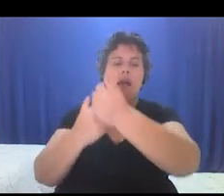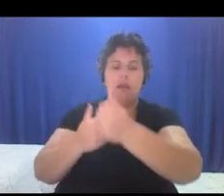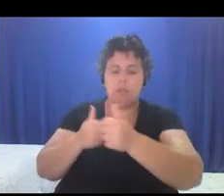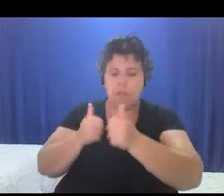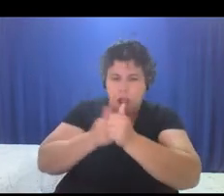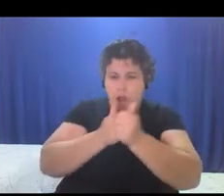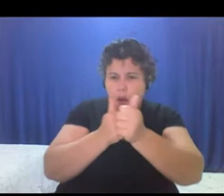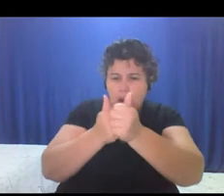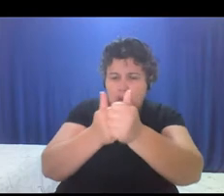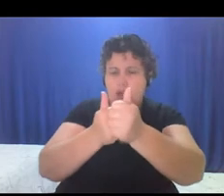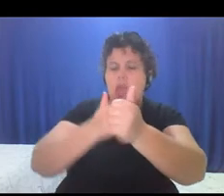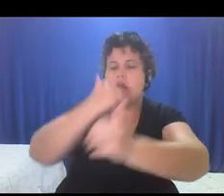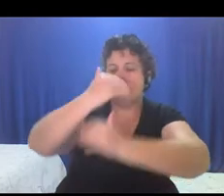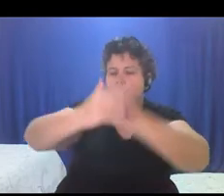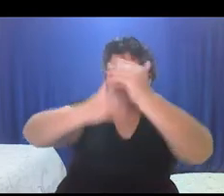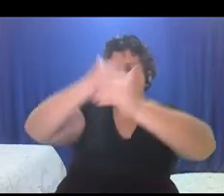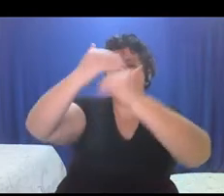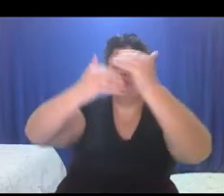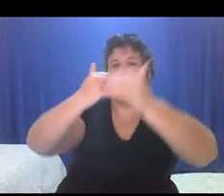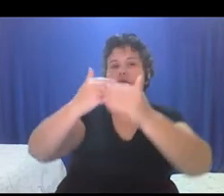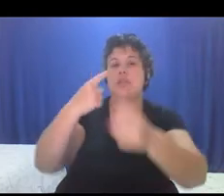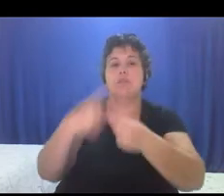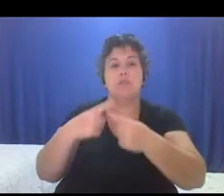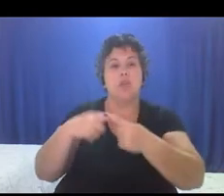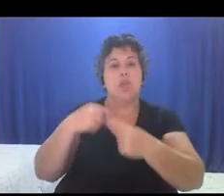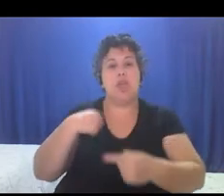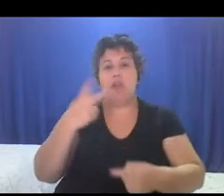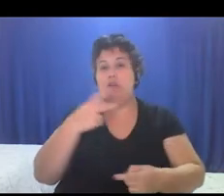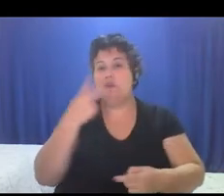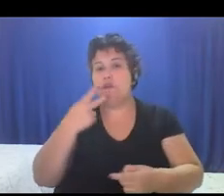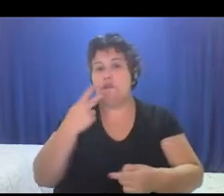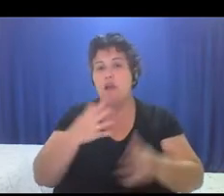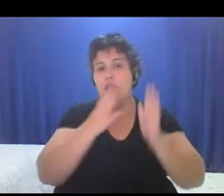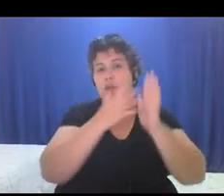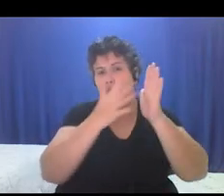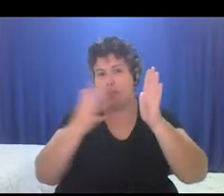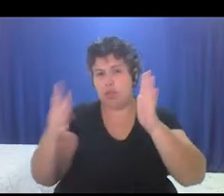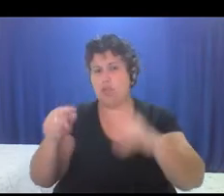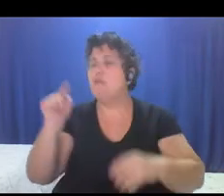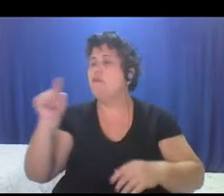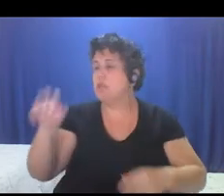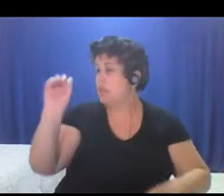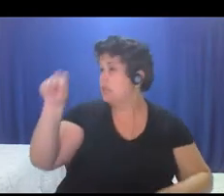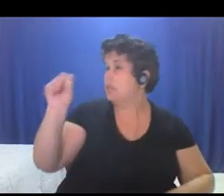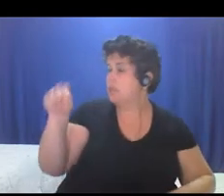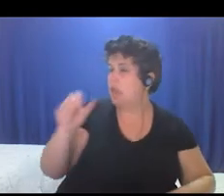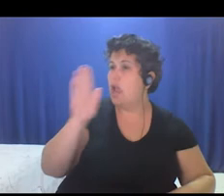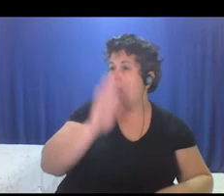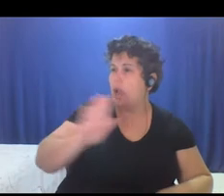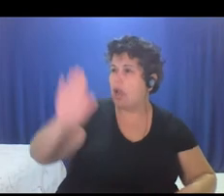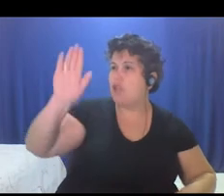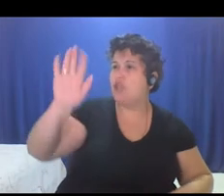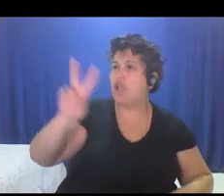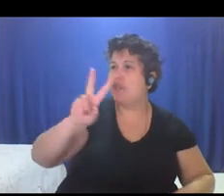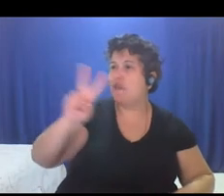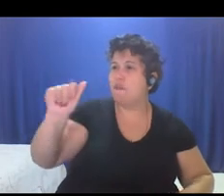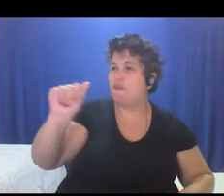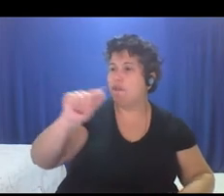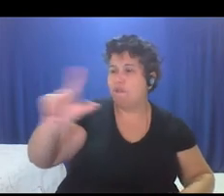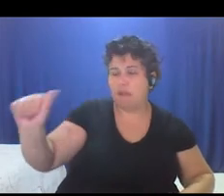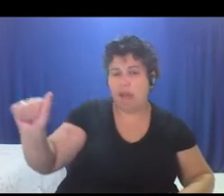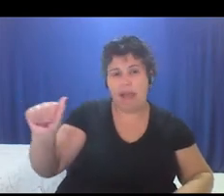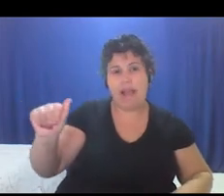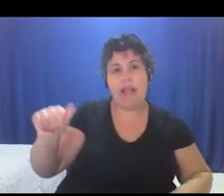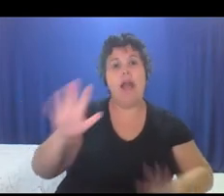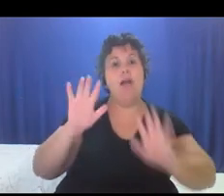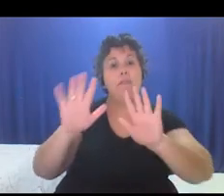Porque eu costumo dizer durante os meus processos que você, sim, está se candidatando para uma vaga, mas você tem aqui uma trilha